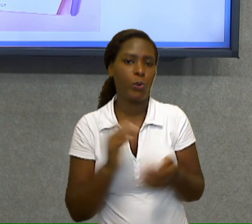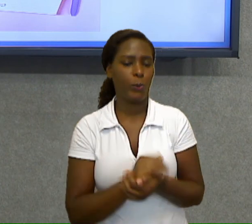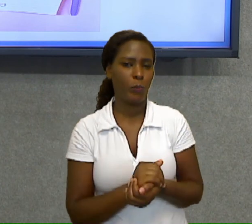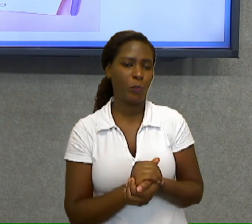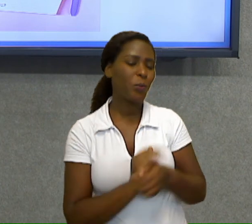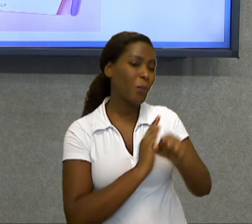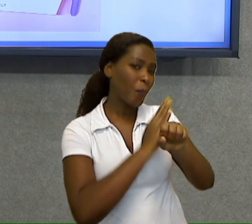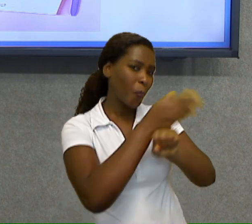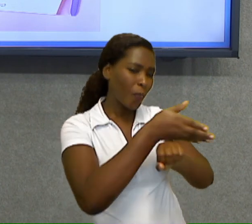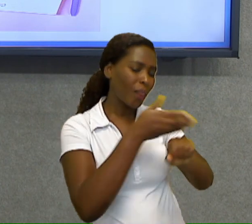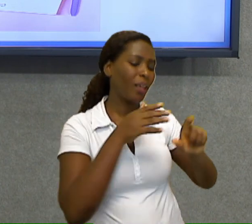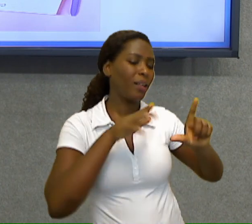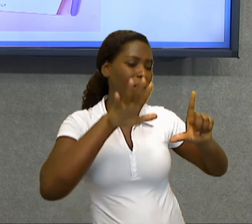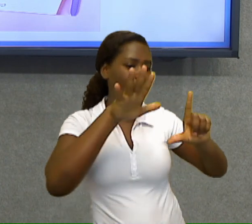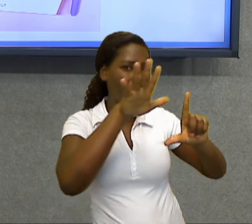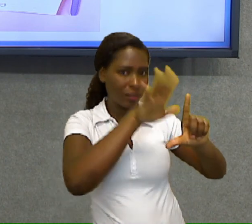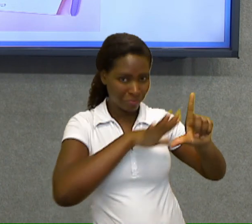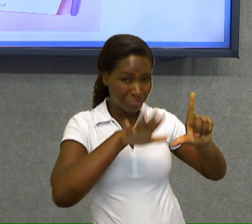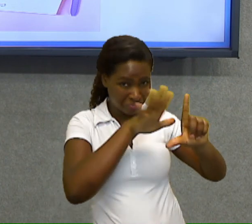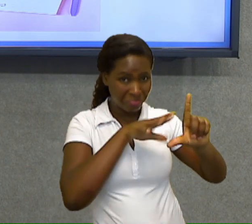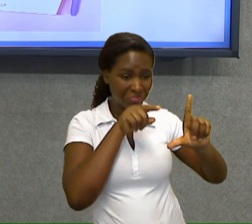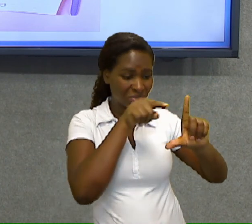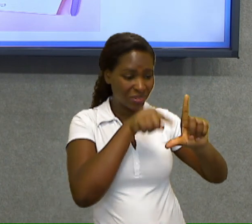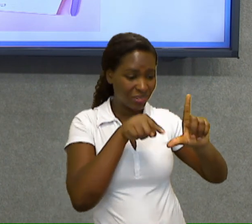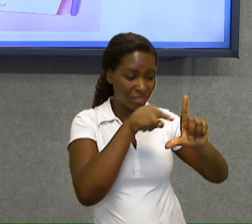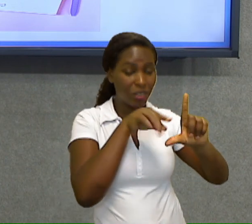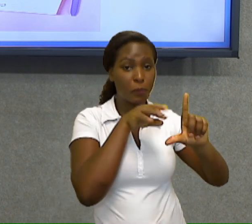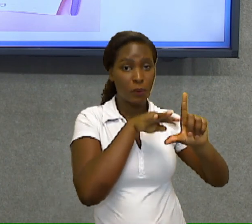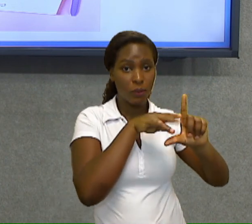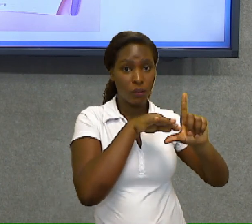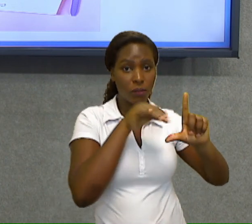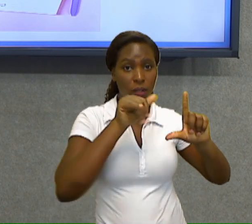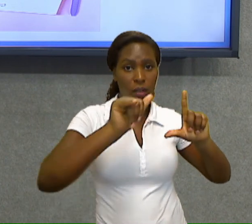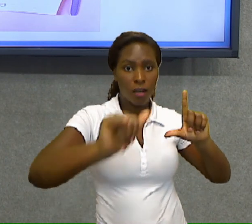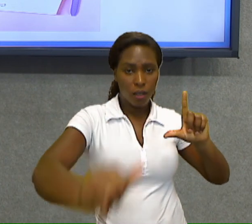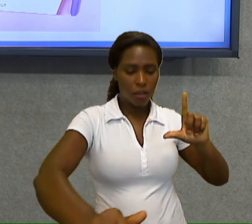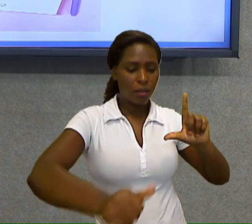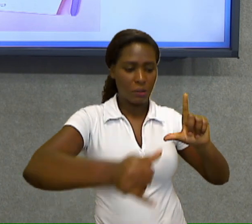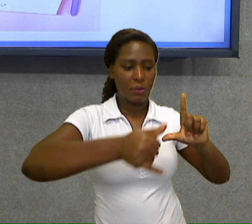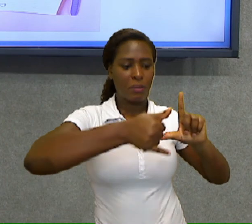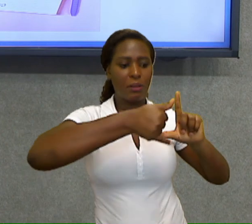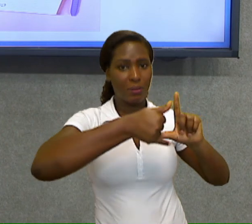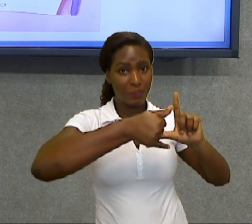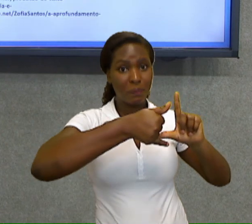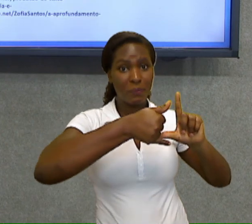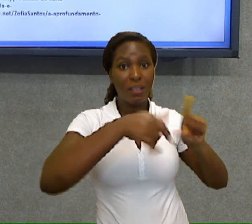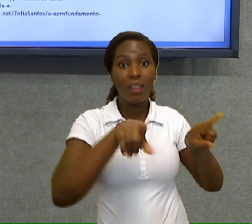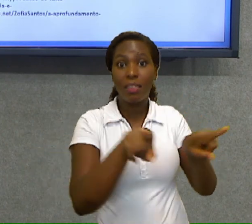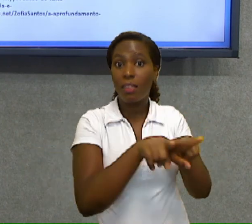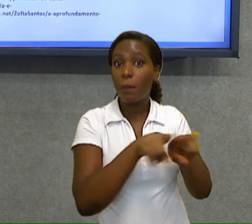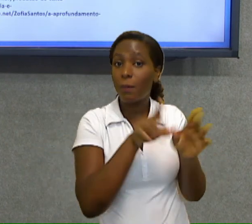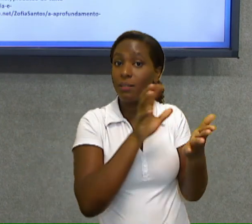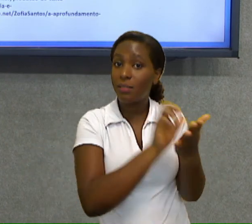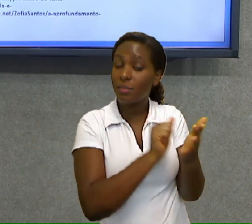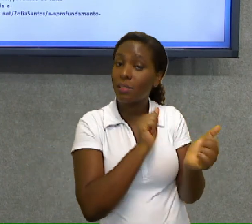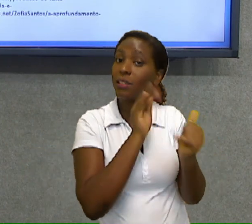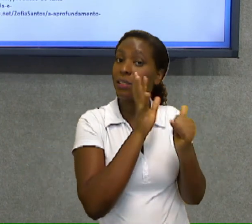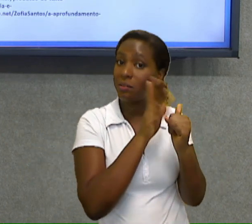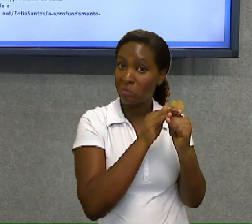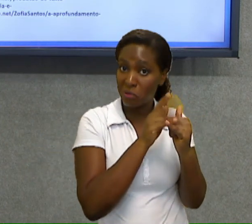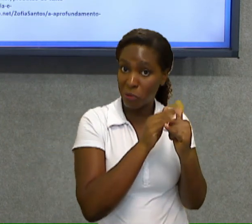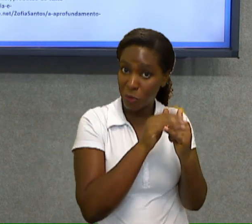plataforma SMEDGV, aponte a câmera do seu celular no código que aparece no canto da tela. Se inscreva no nosso